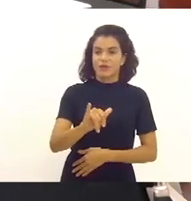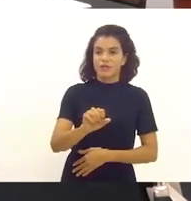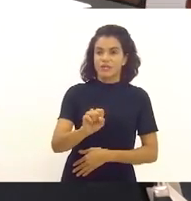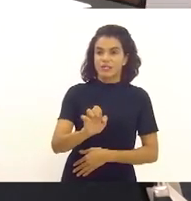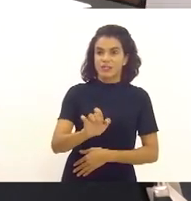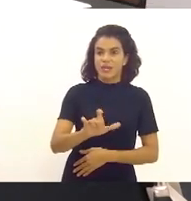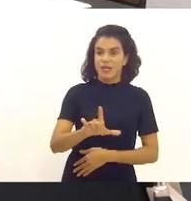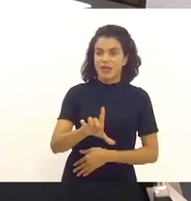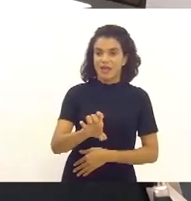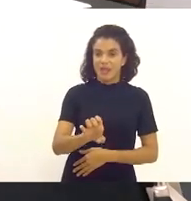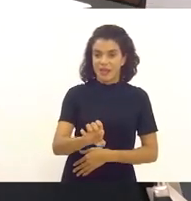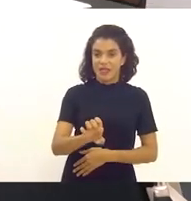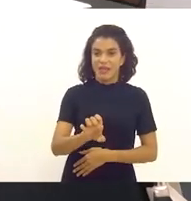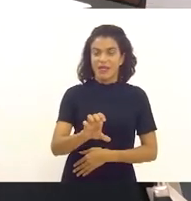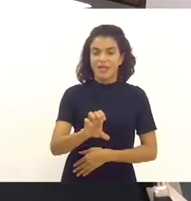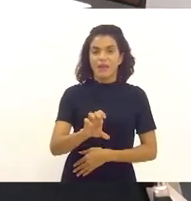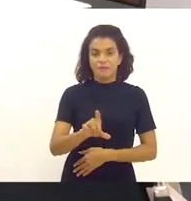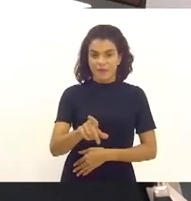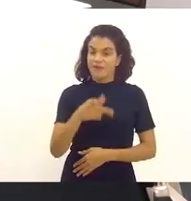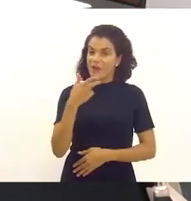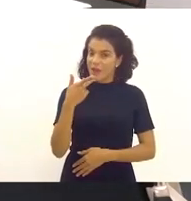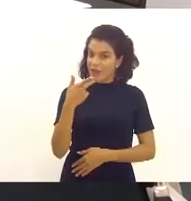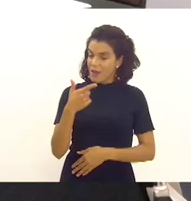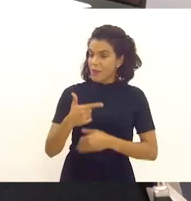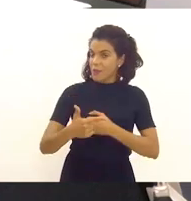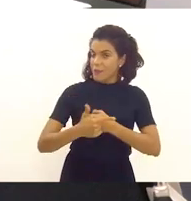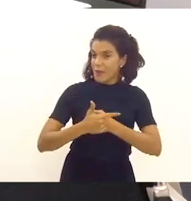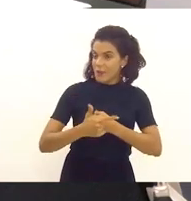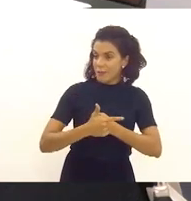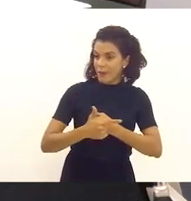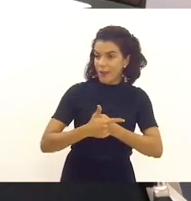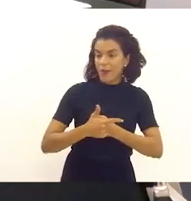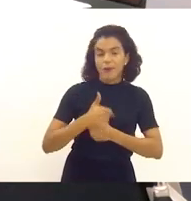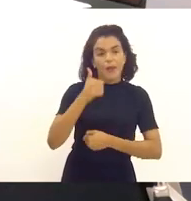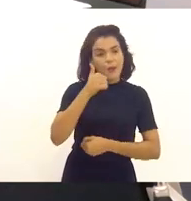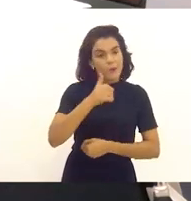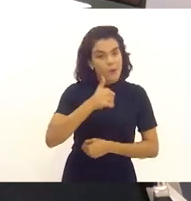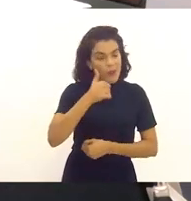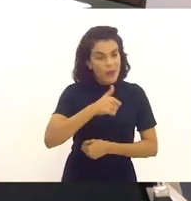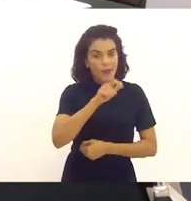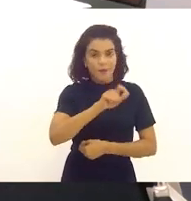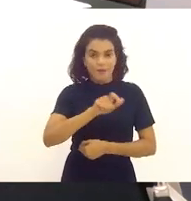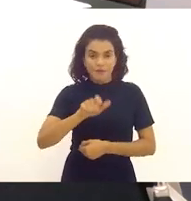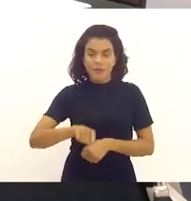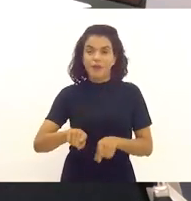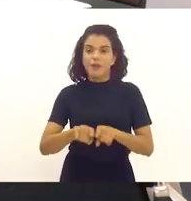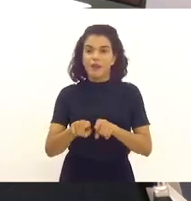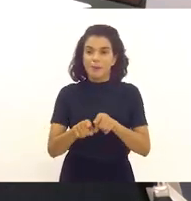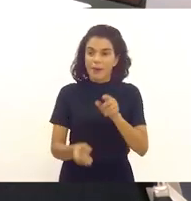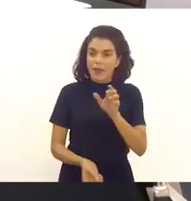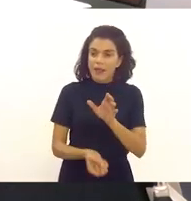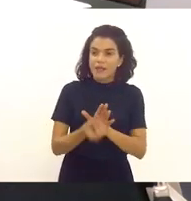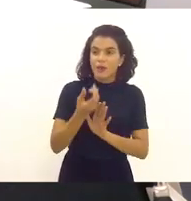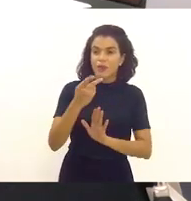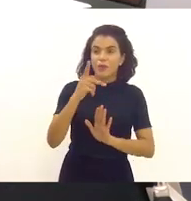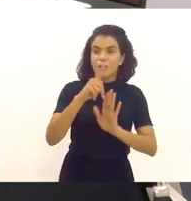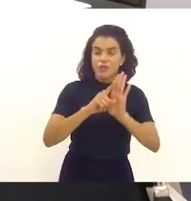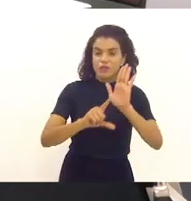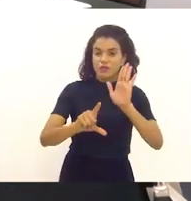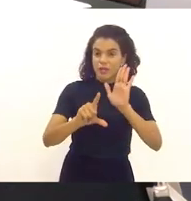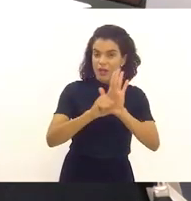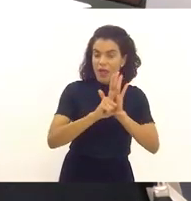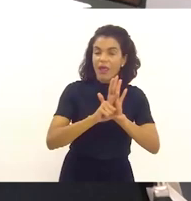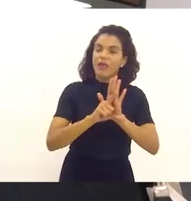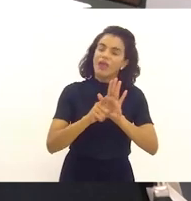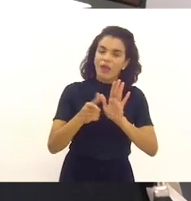Santo né que é importante falar do Papel dessas mulheres e também a construção de projetos de lei que façam